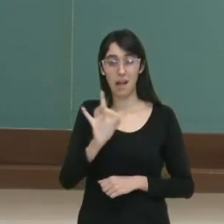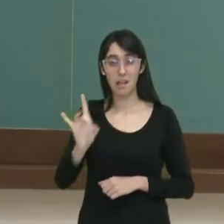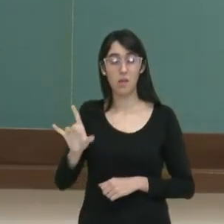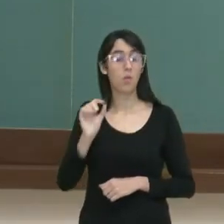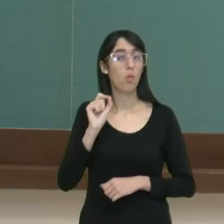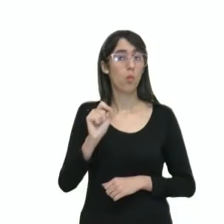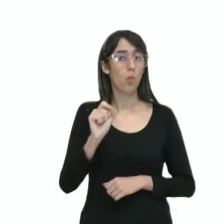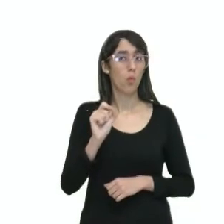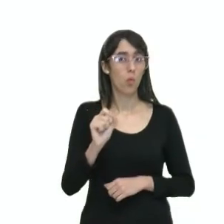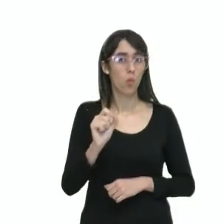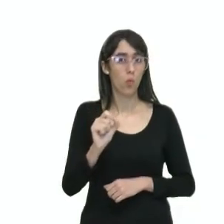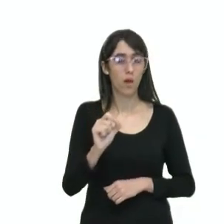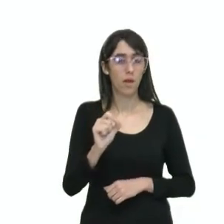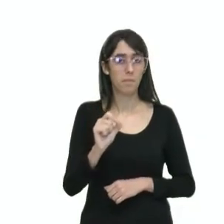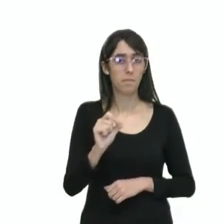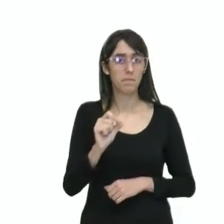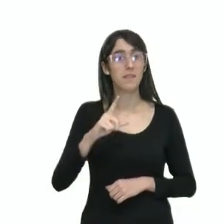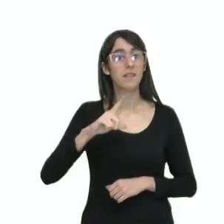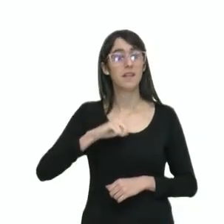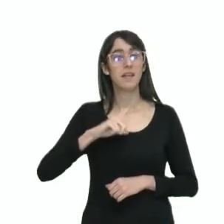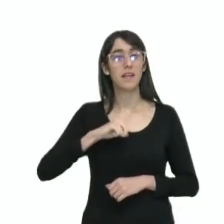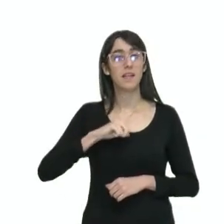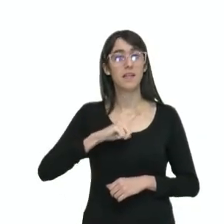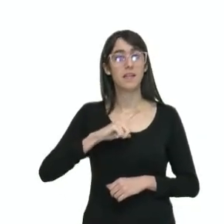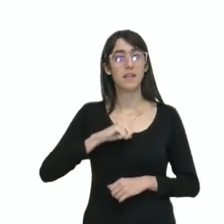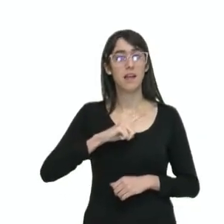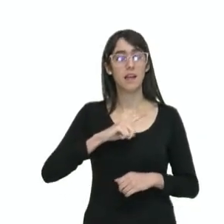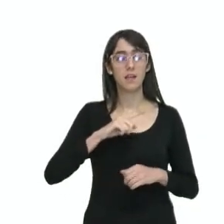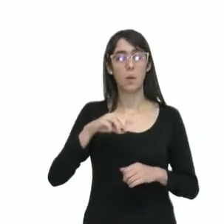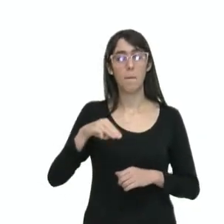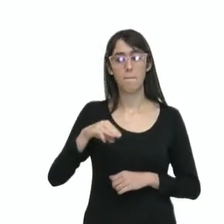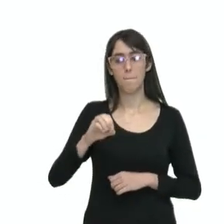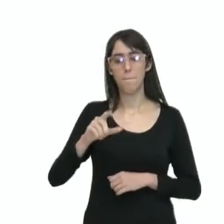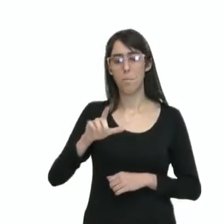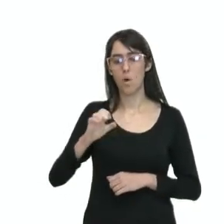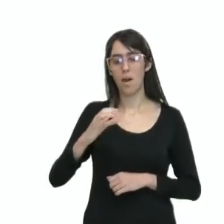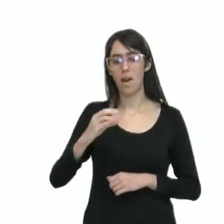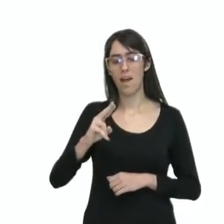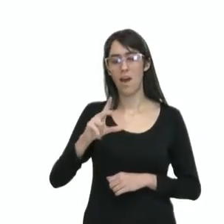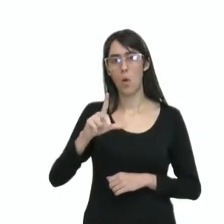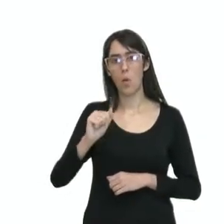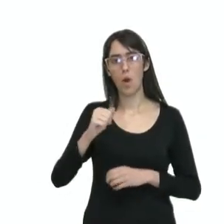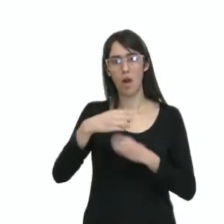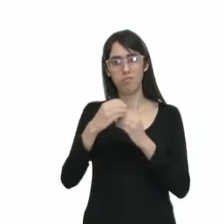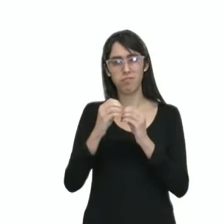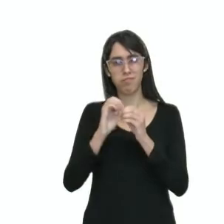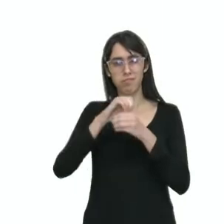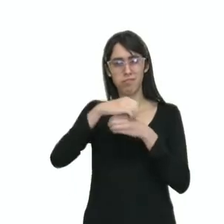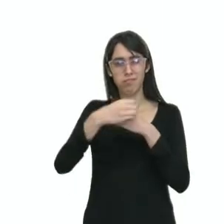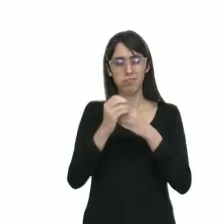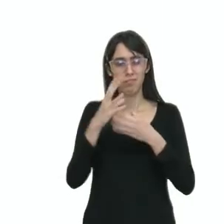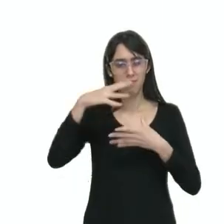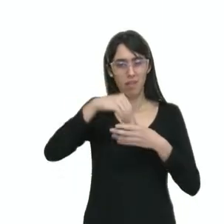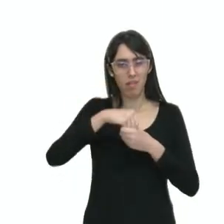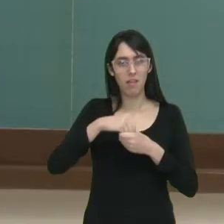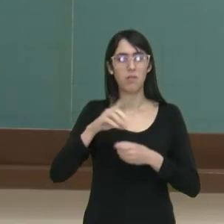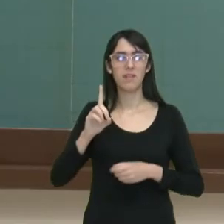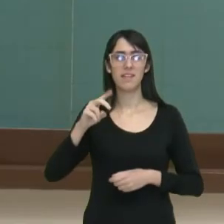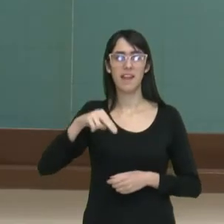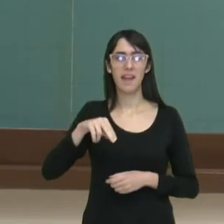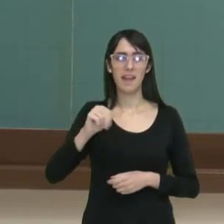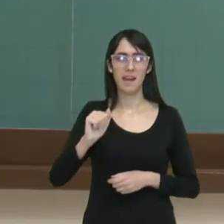é formado, então, por uma longa molécula de DNA. Então, aqui, olha,